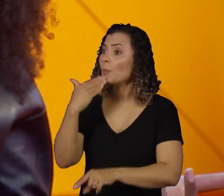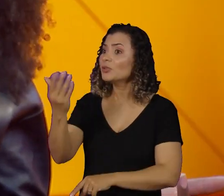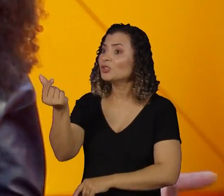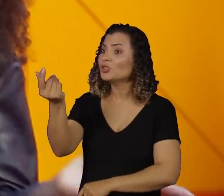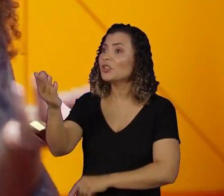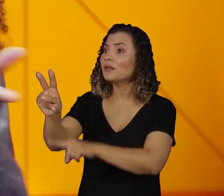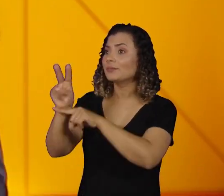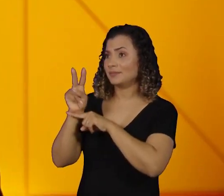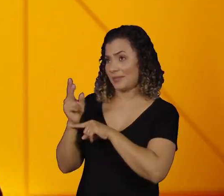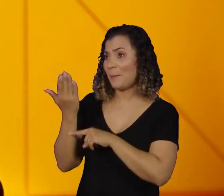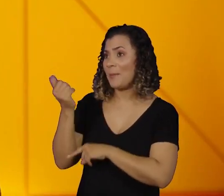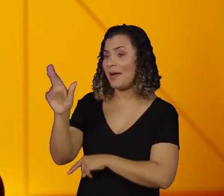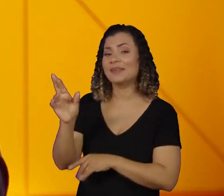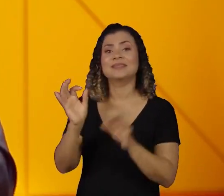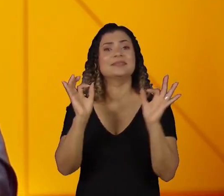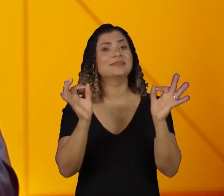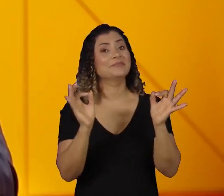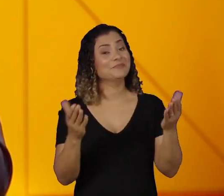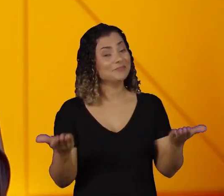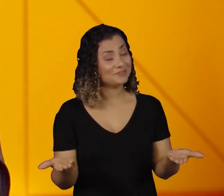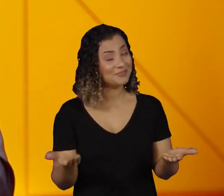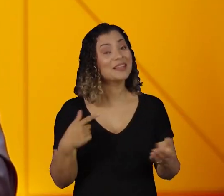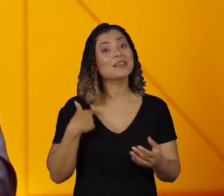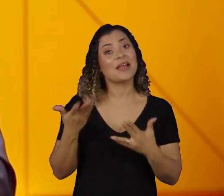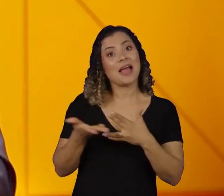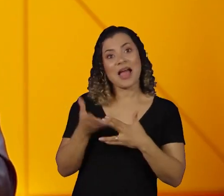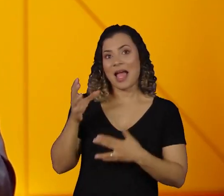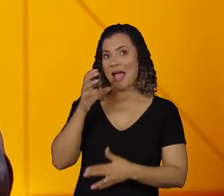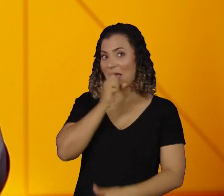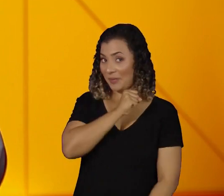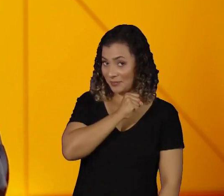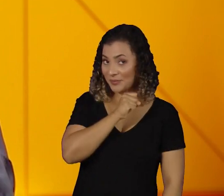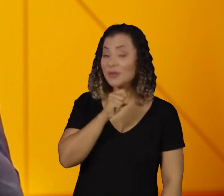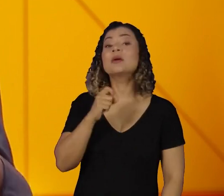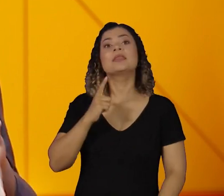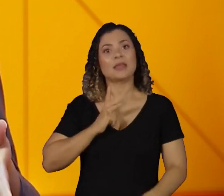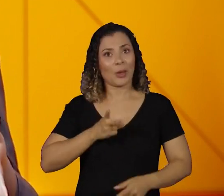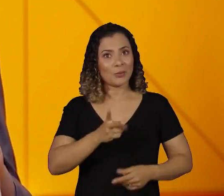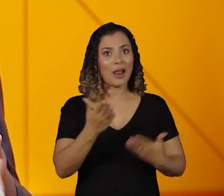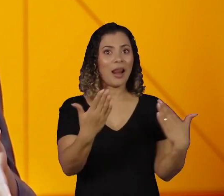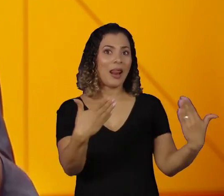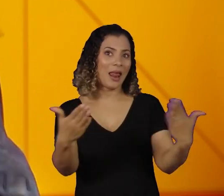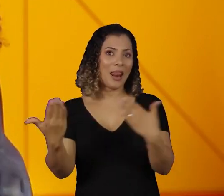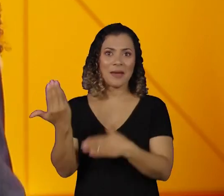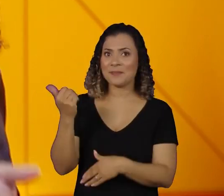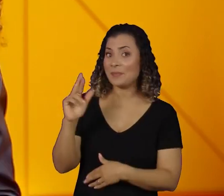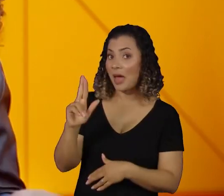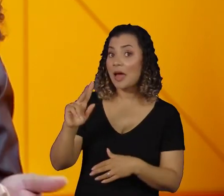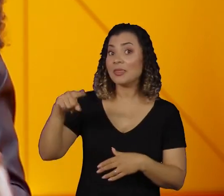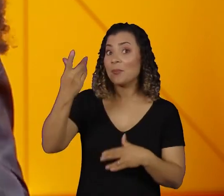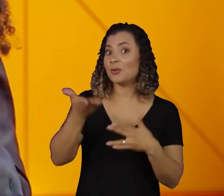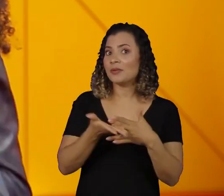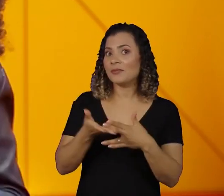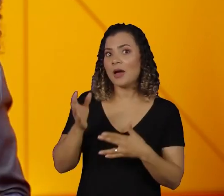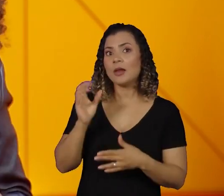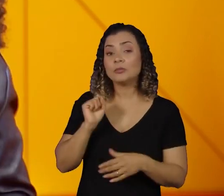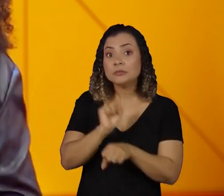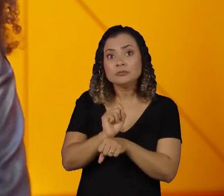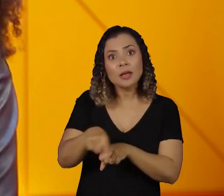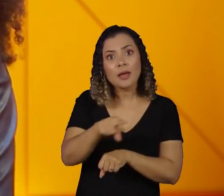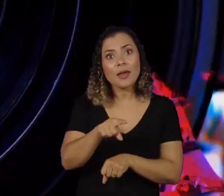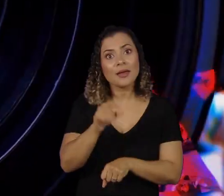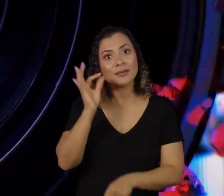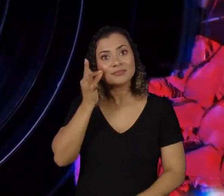vida da gente. Já fiz muito. Olha só, a gente vai fazer uma pausinha agora. Tem mais conversa de boteco depois do intervalo. Não sai